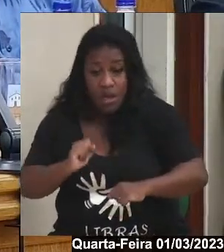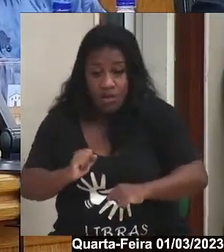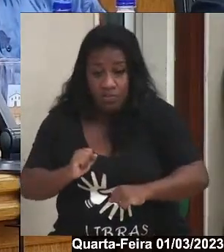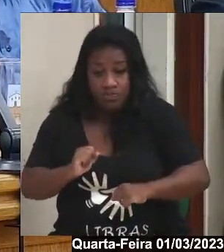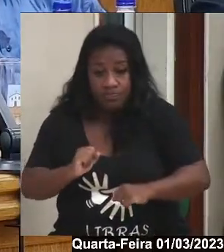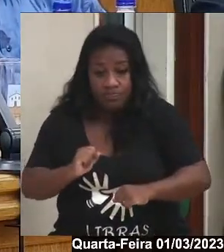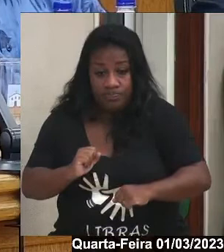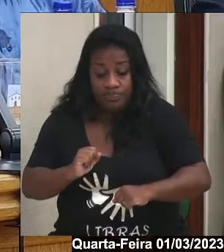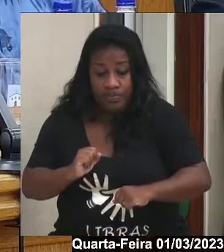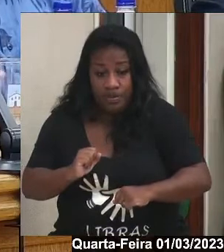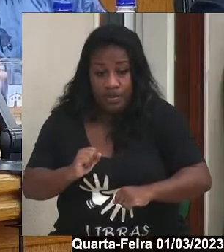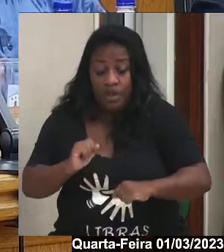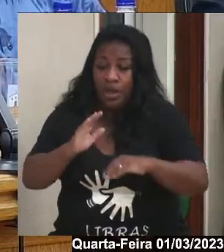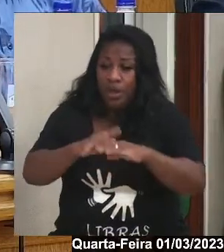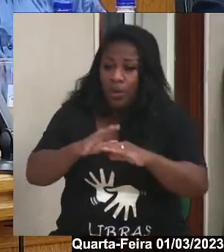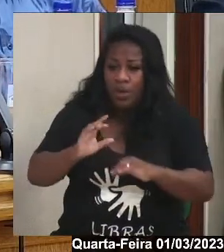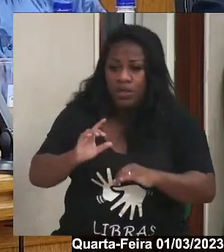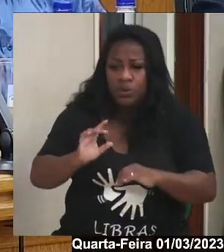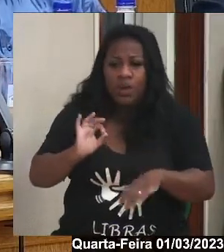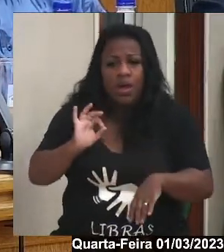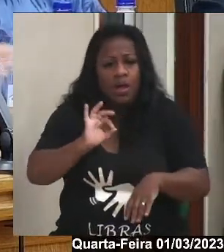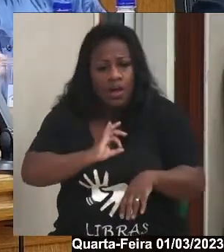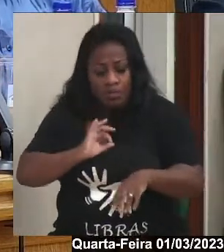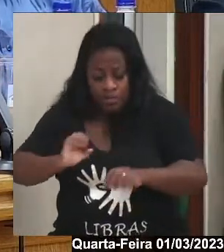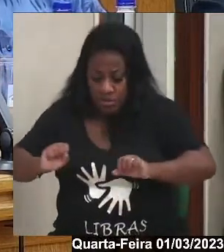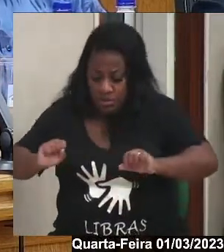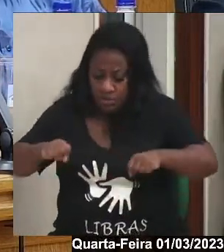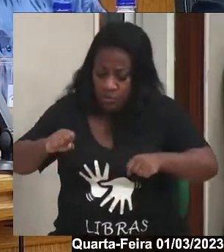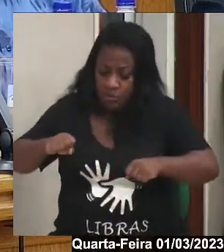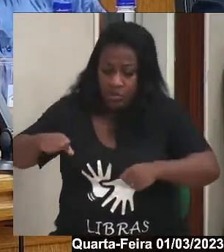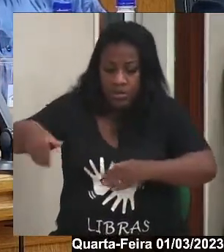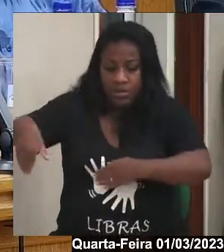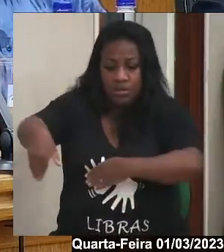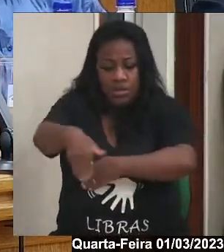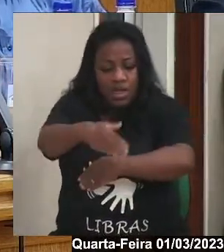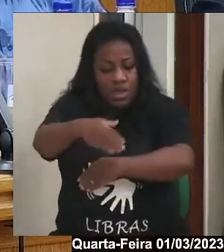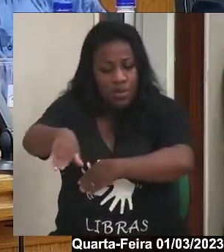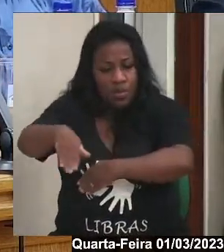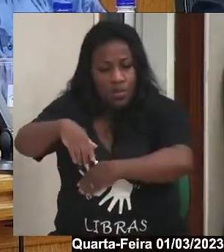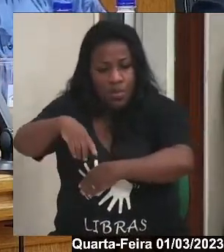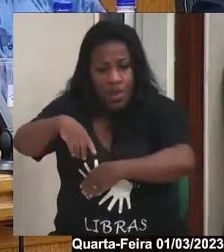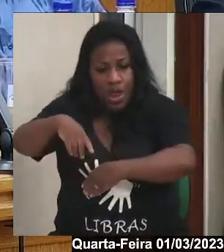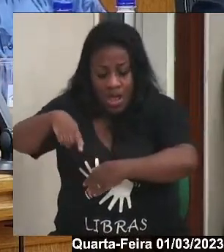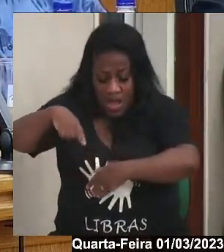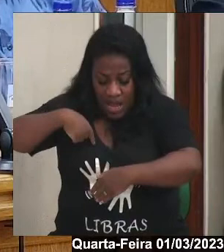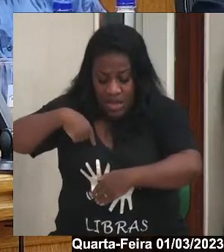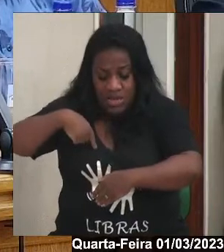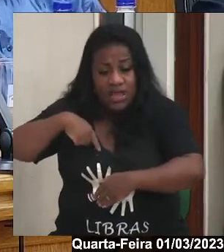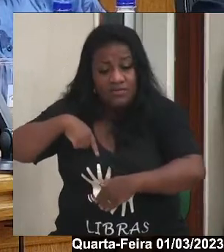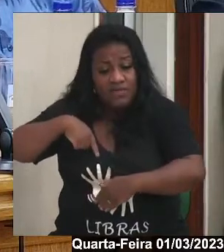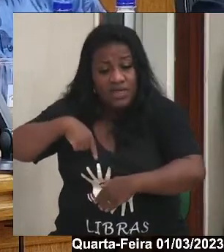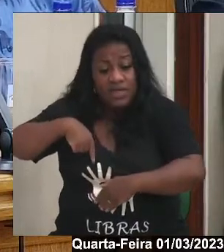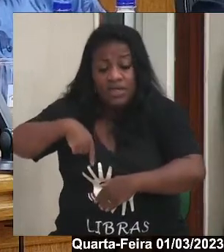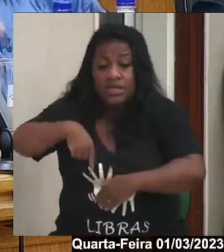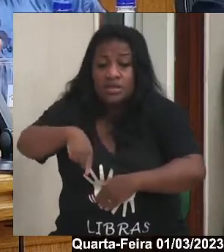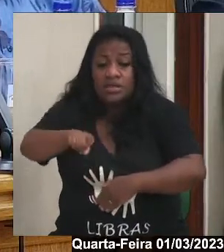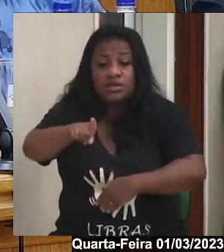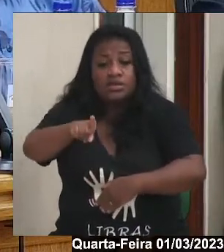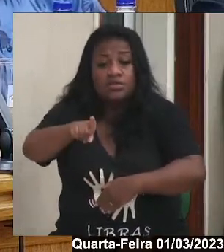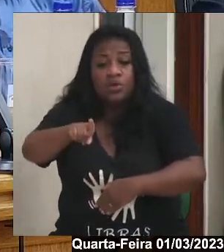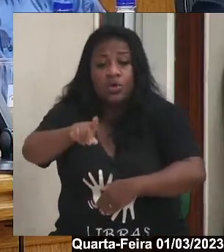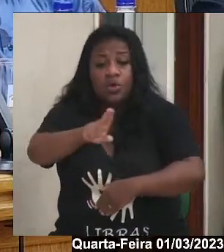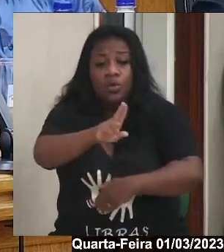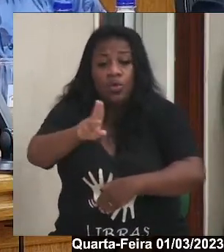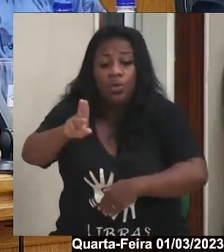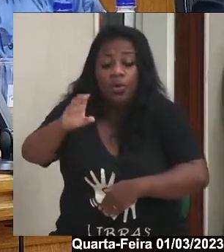saiu, ou melhor, passou aquele dia, por aquele momento, Betinho, ele não passou ali para matar ninguém. O Cleiton,